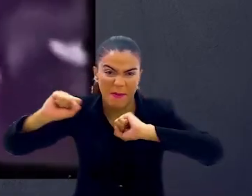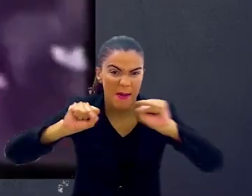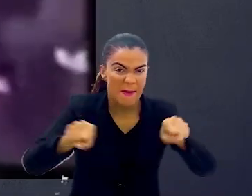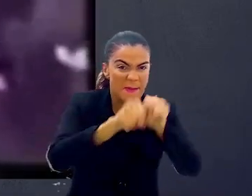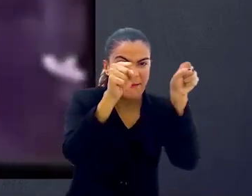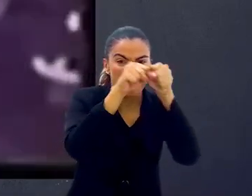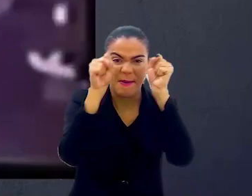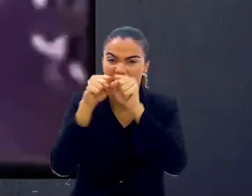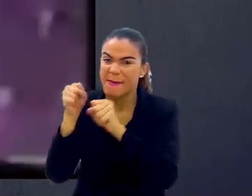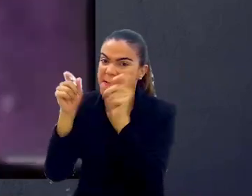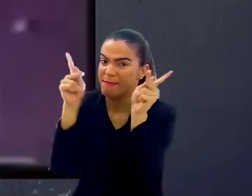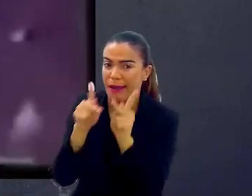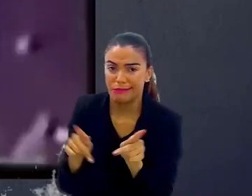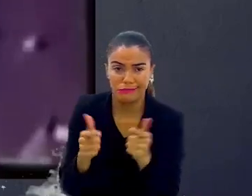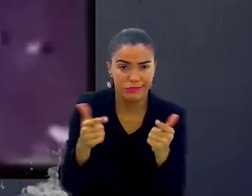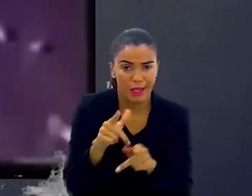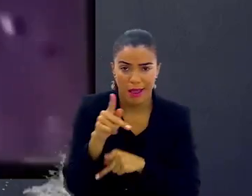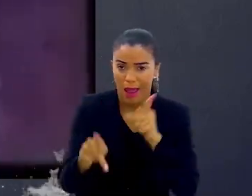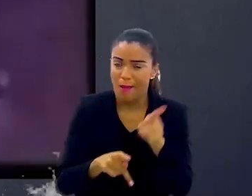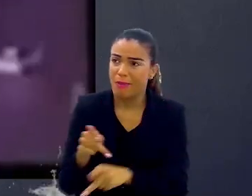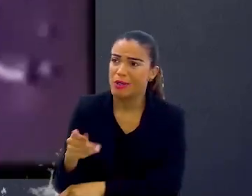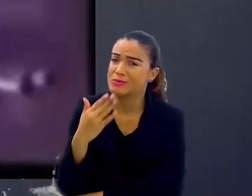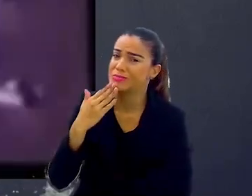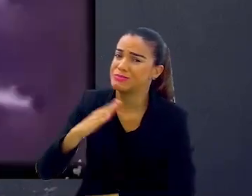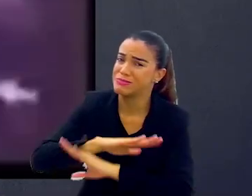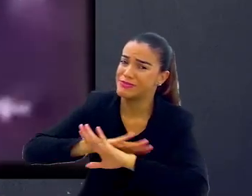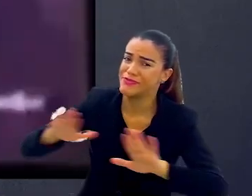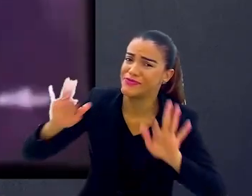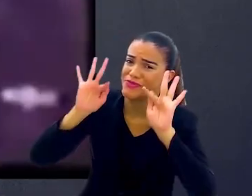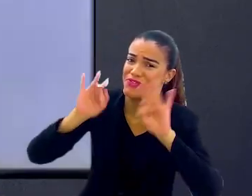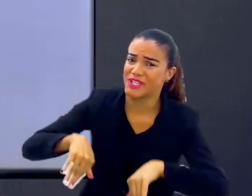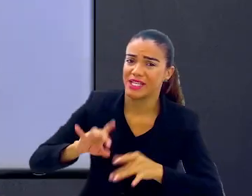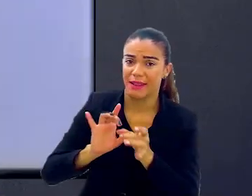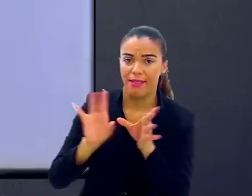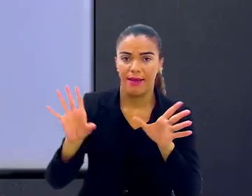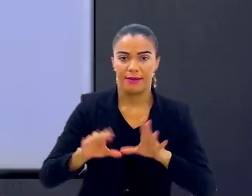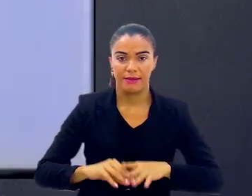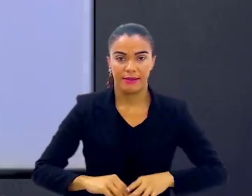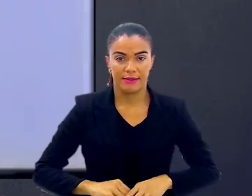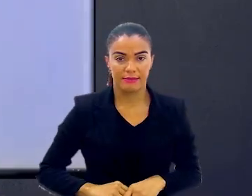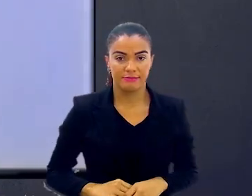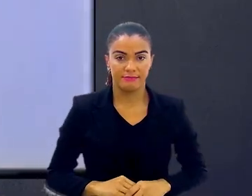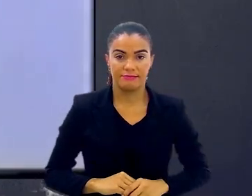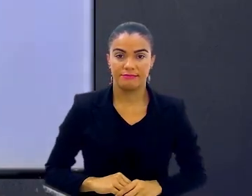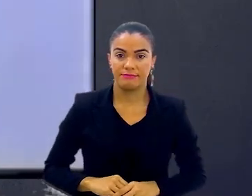desordem, intranquilidade. O povo exigiu o fim da anarquia.